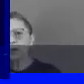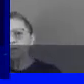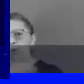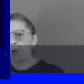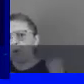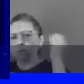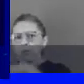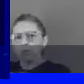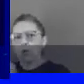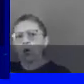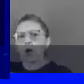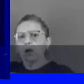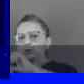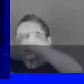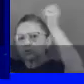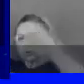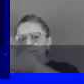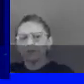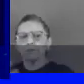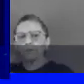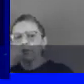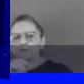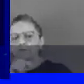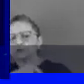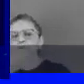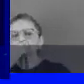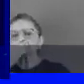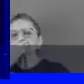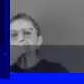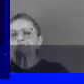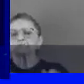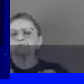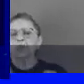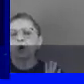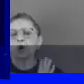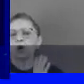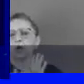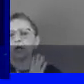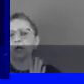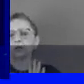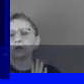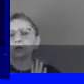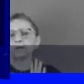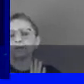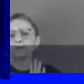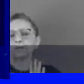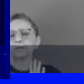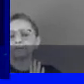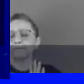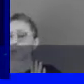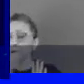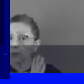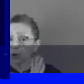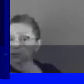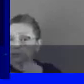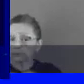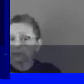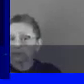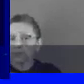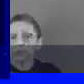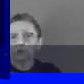Pacheco, o deputado parabenizou por ter dado andamento à PEC 8, que pode vir a limitar decisões